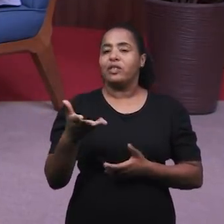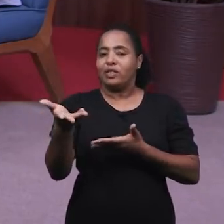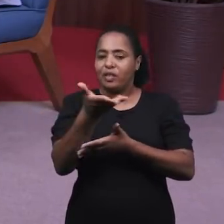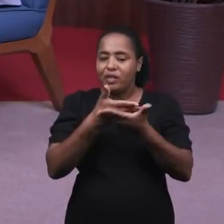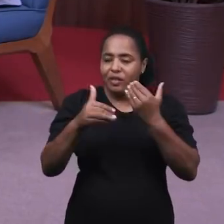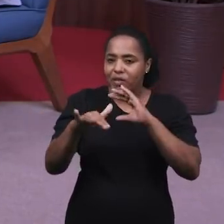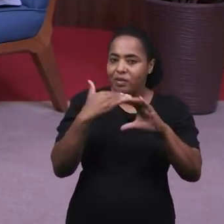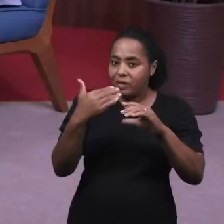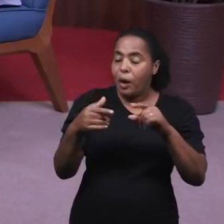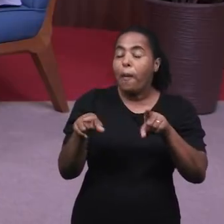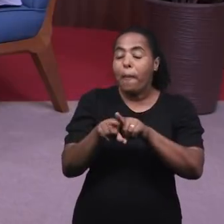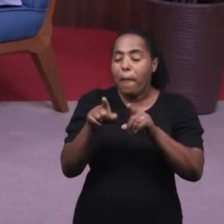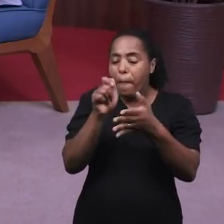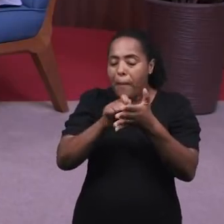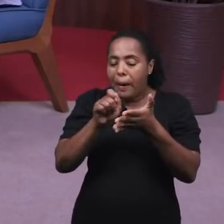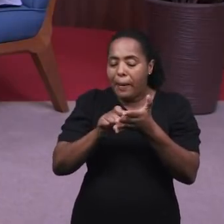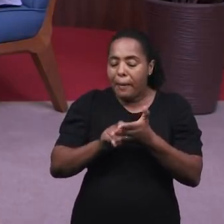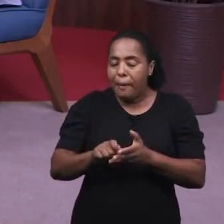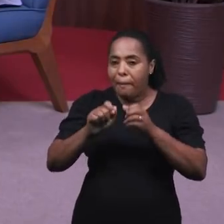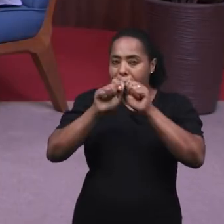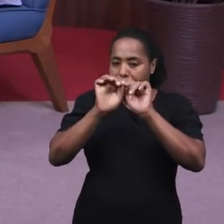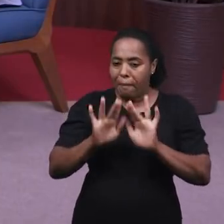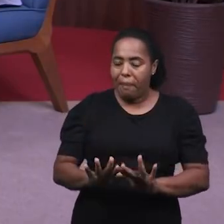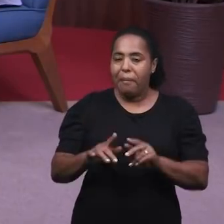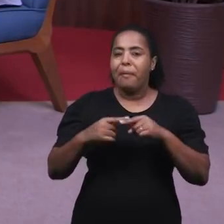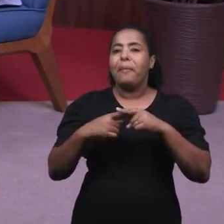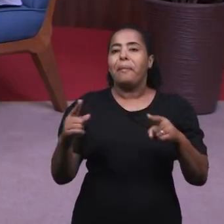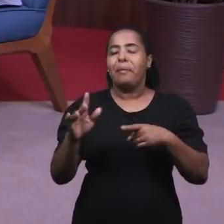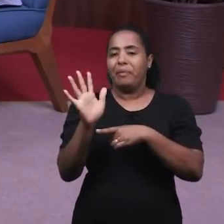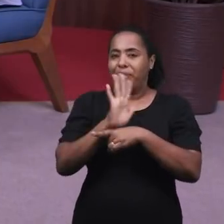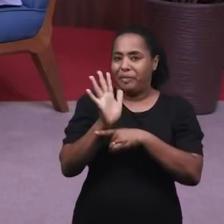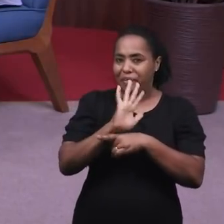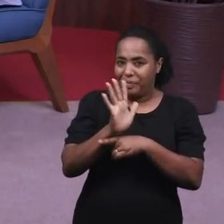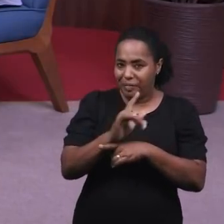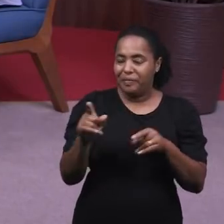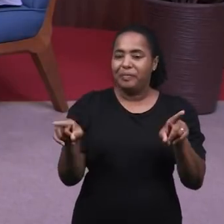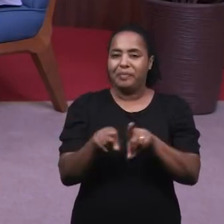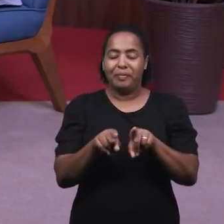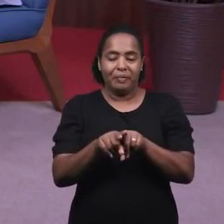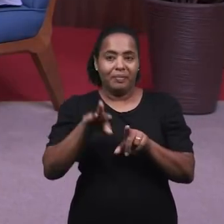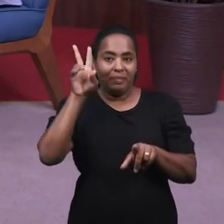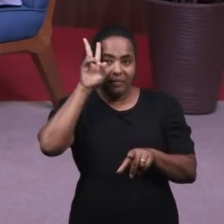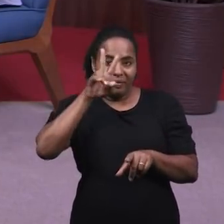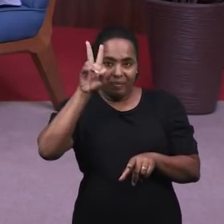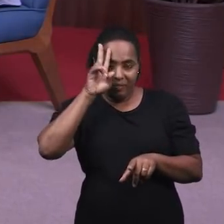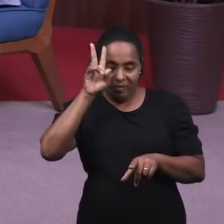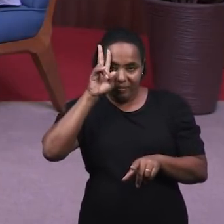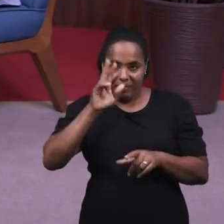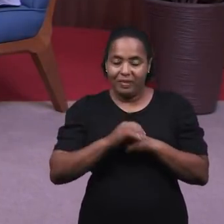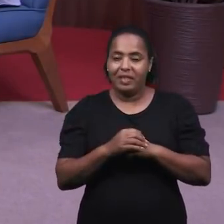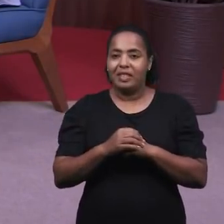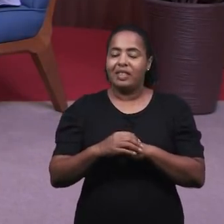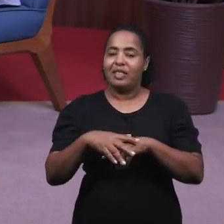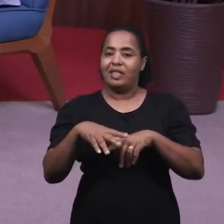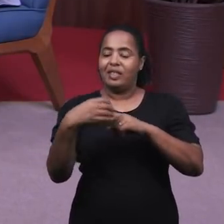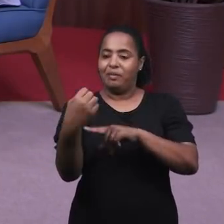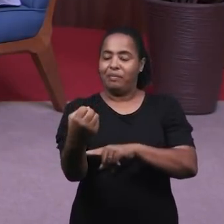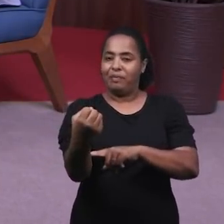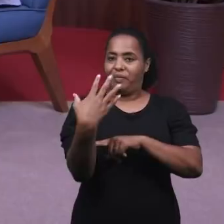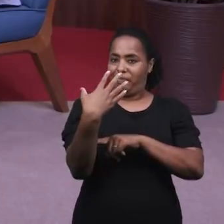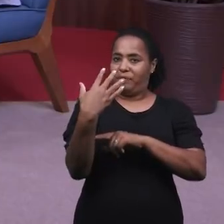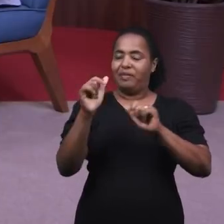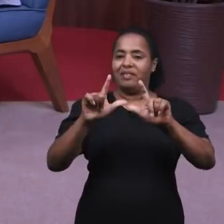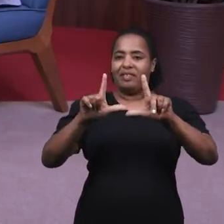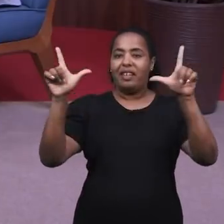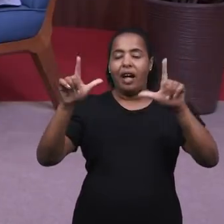mas trazemos em vídeo também. E antes de nós passarmos o vídeo aqui, eu quero te lembrar o seguinte: esse QR Code que está aparecendo aí na tela, ele é